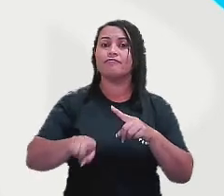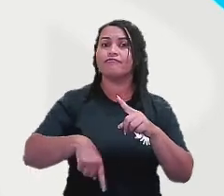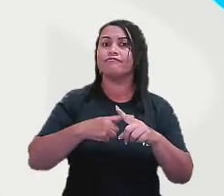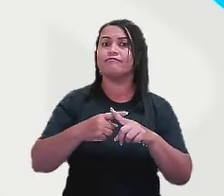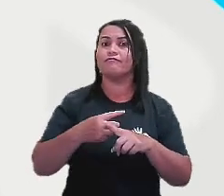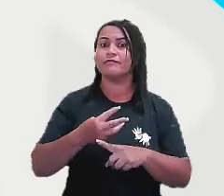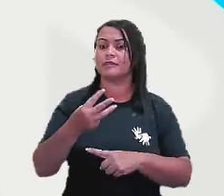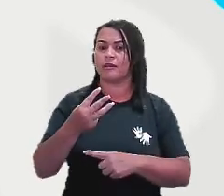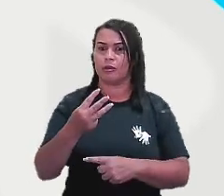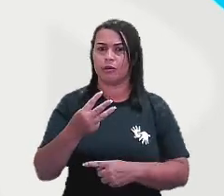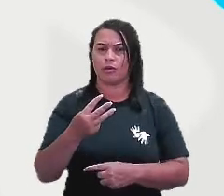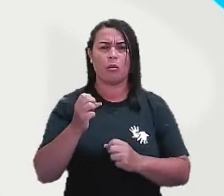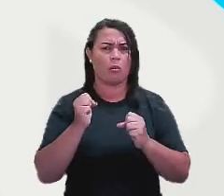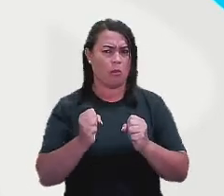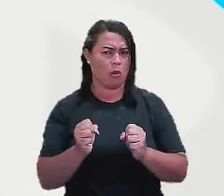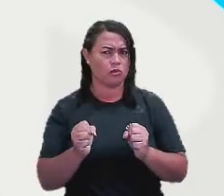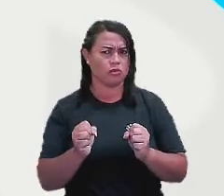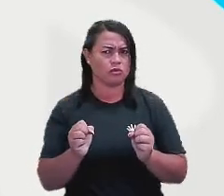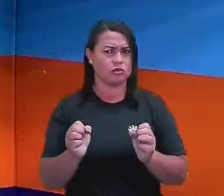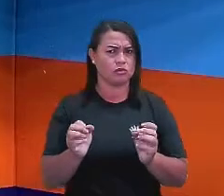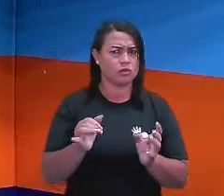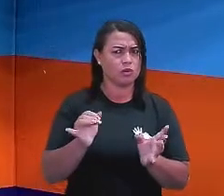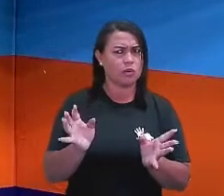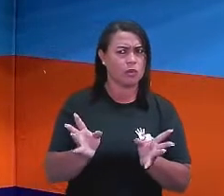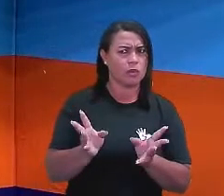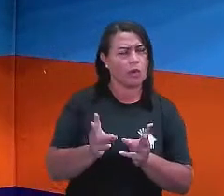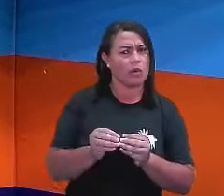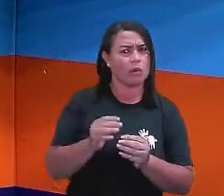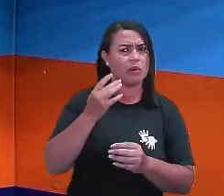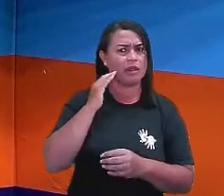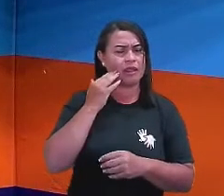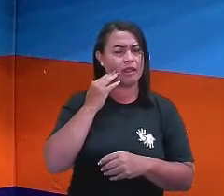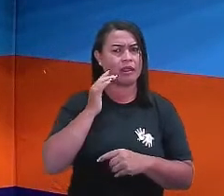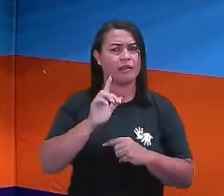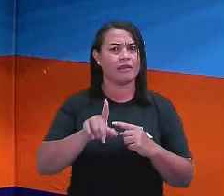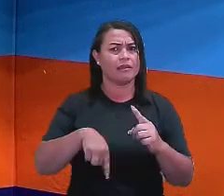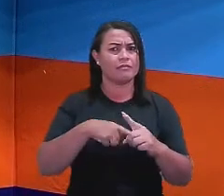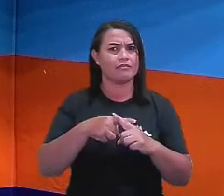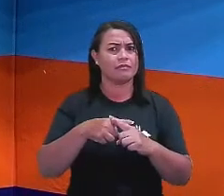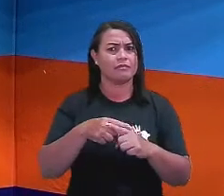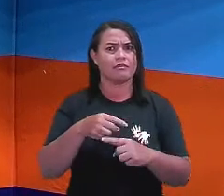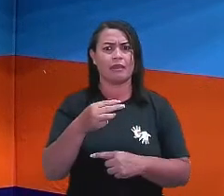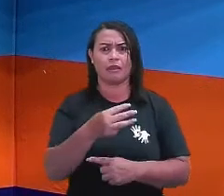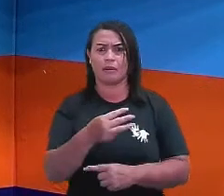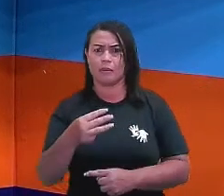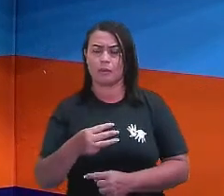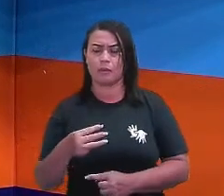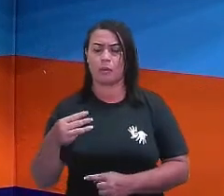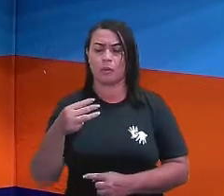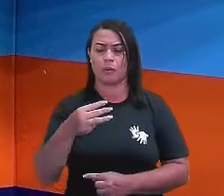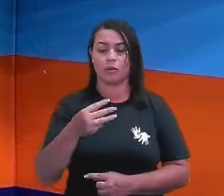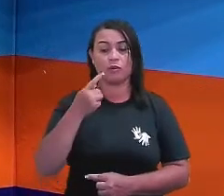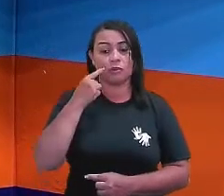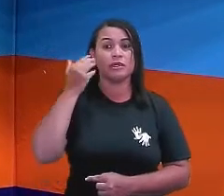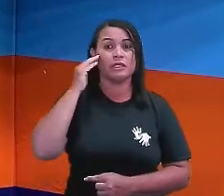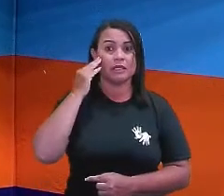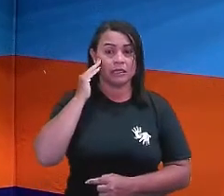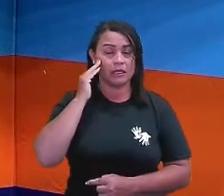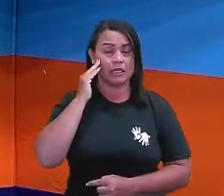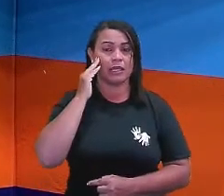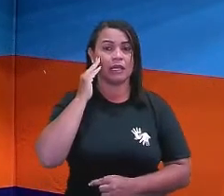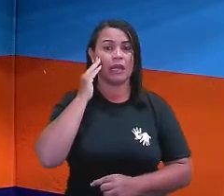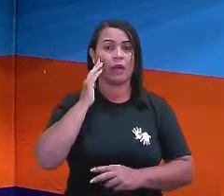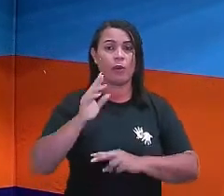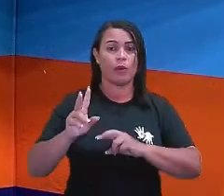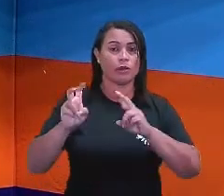quadrado também triplicou? Opa! Vamos lá, né? Vamos entender primeiro o assunto para poder a gente resolver esse